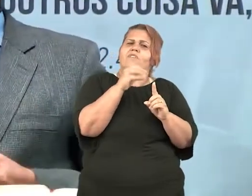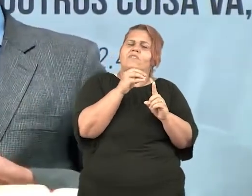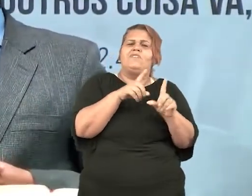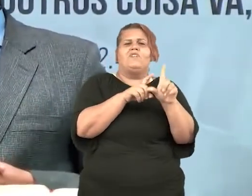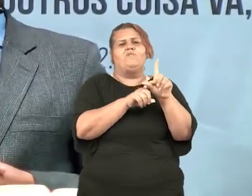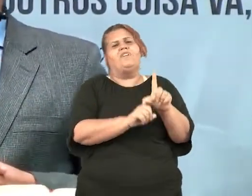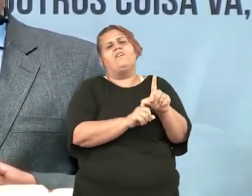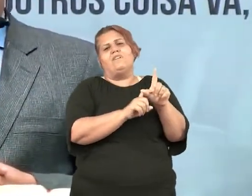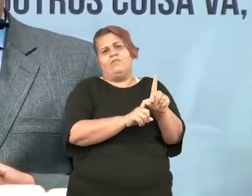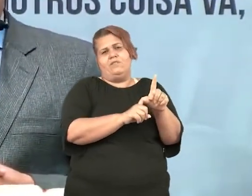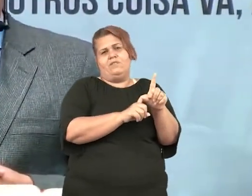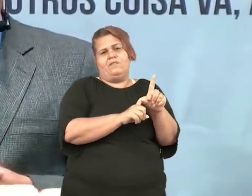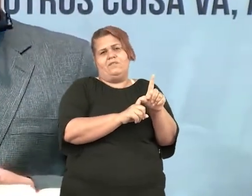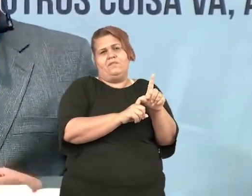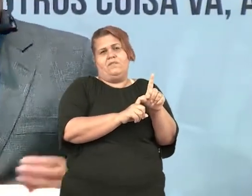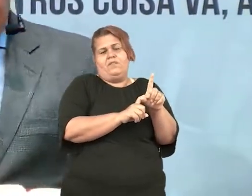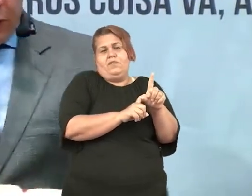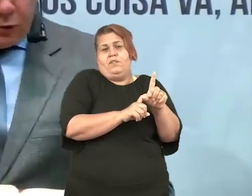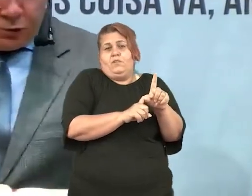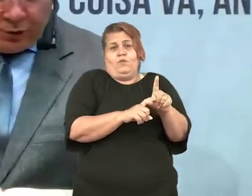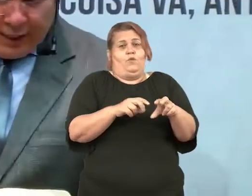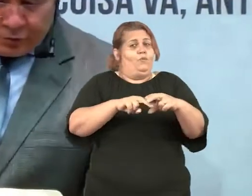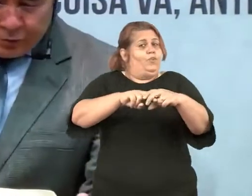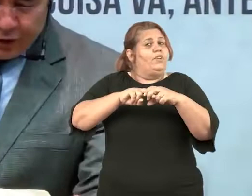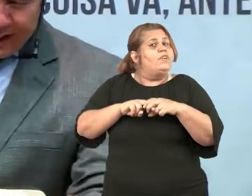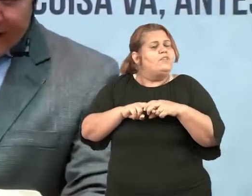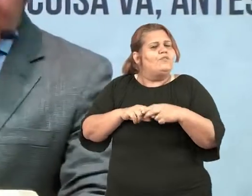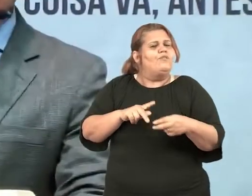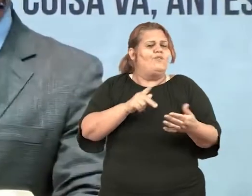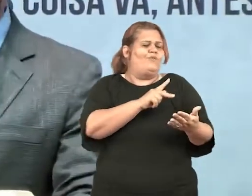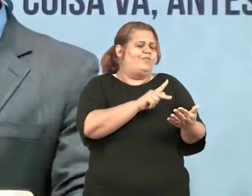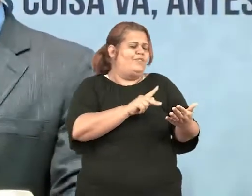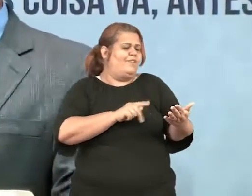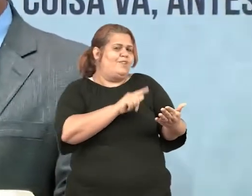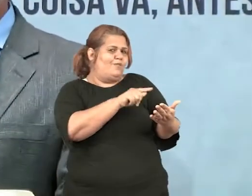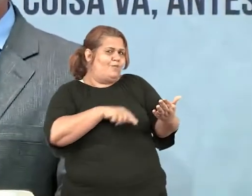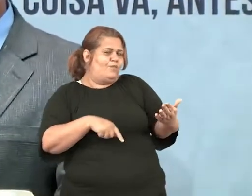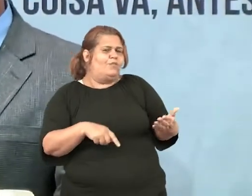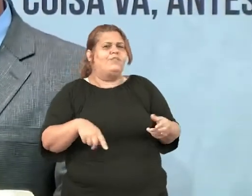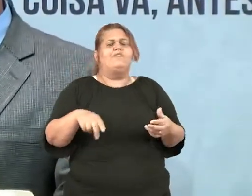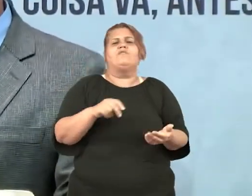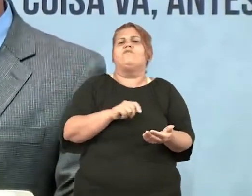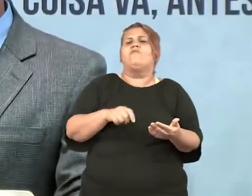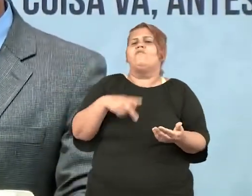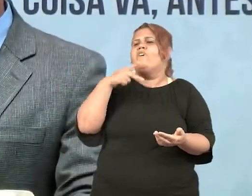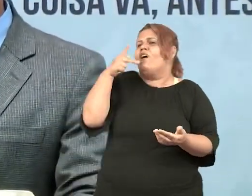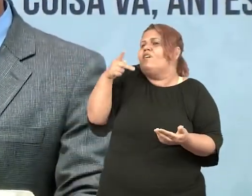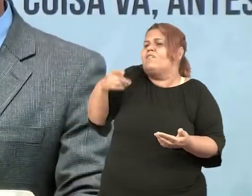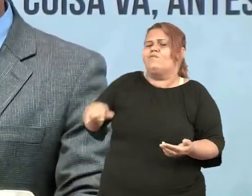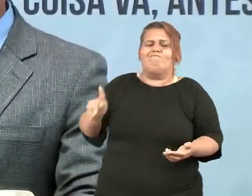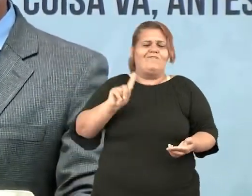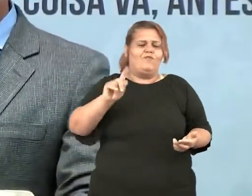e dependentes. Por isso o texto diz: não te glories do dia de amanhã.